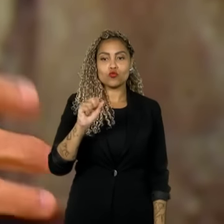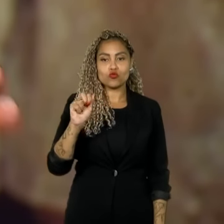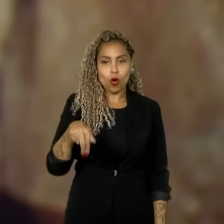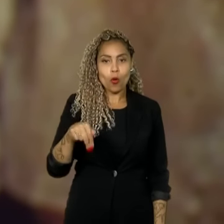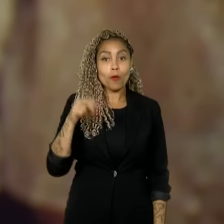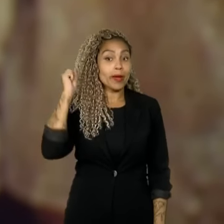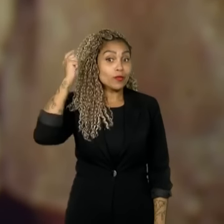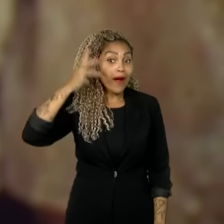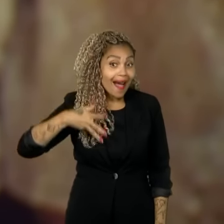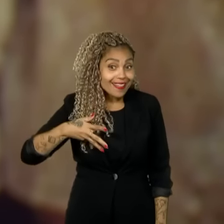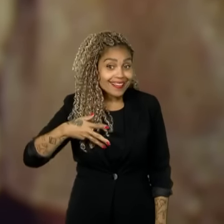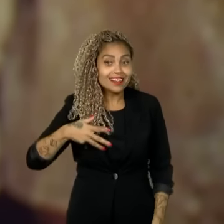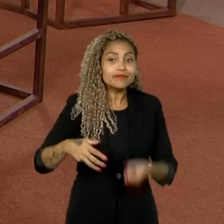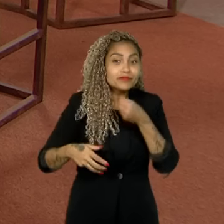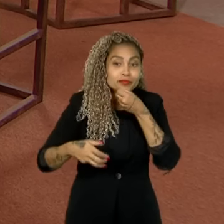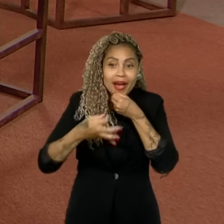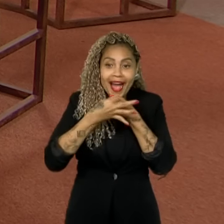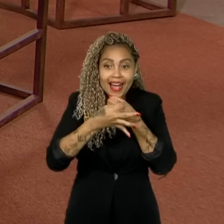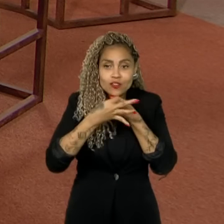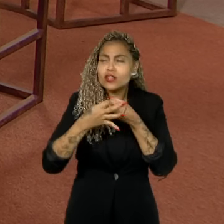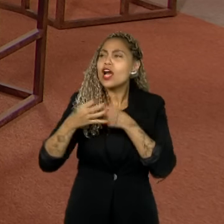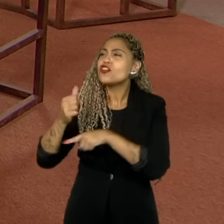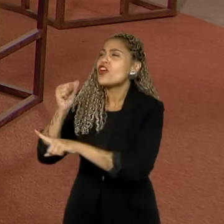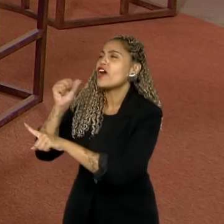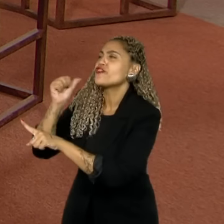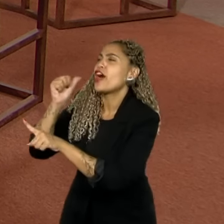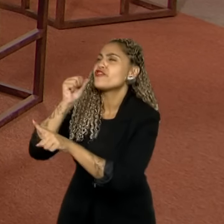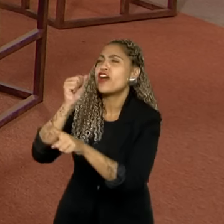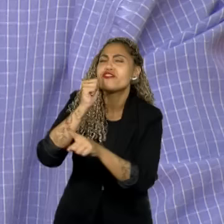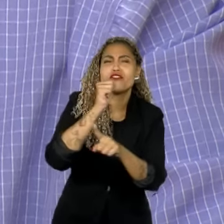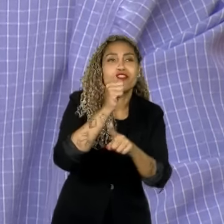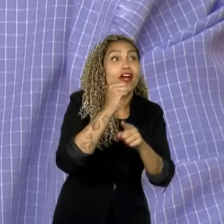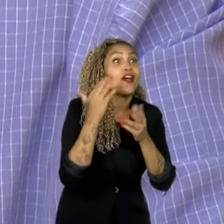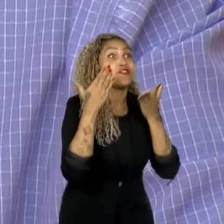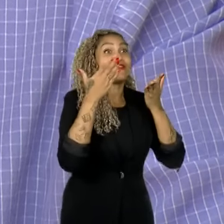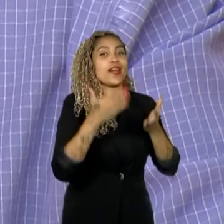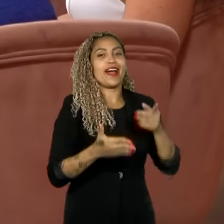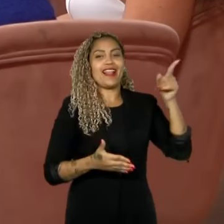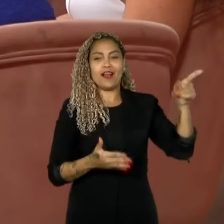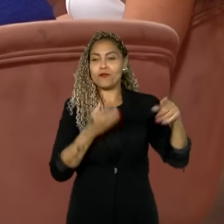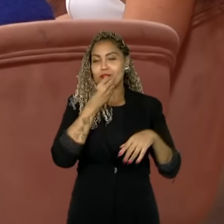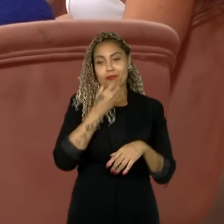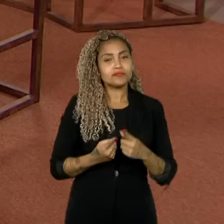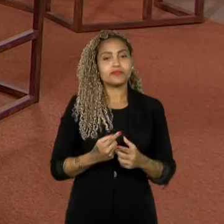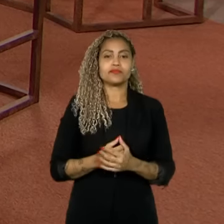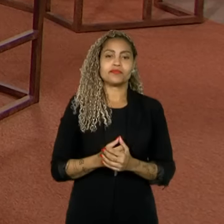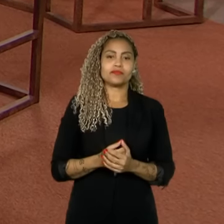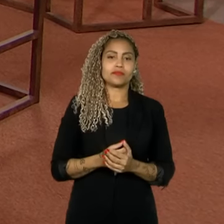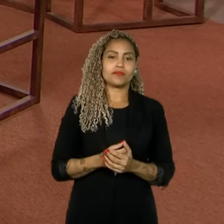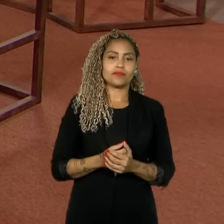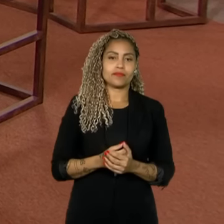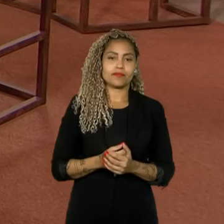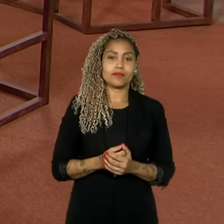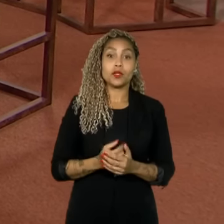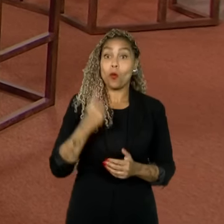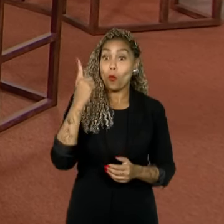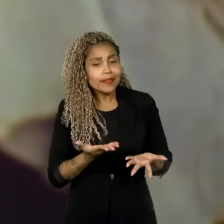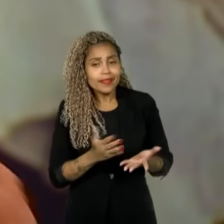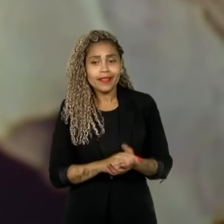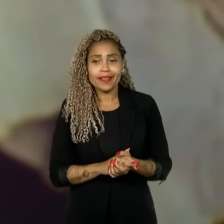a cara e... Esse programa era muito bom, hein, Adeuzão? Terminava lá. Numa dessas